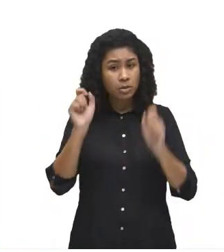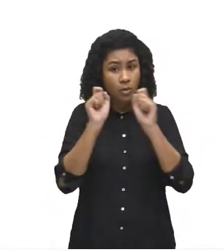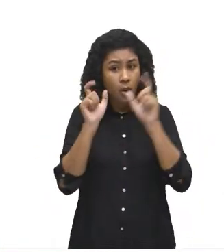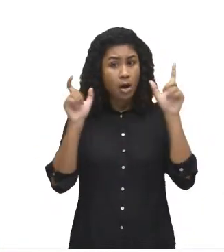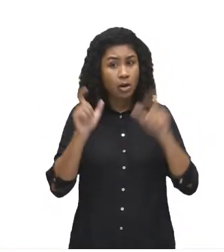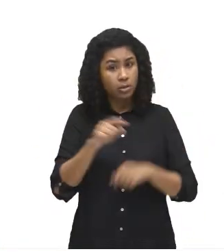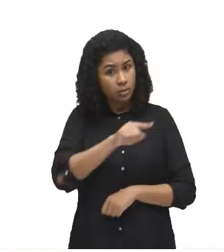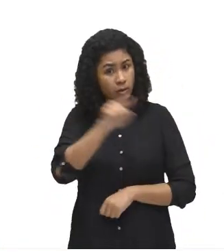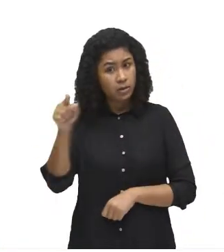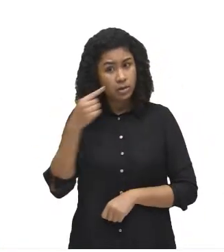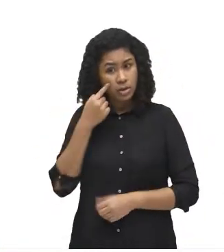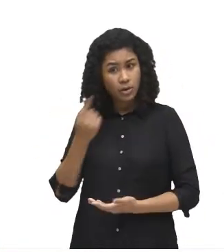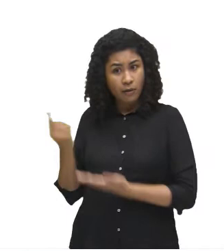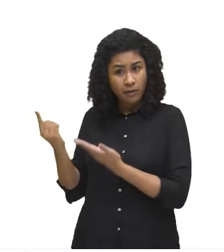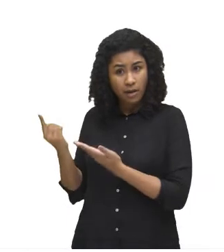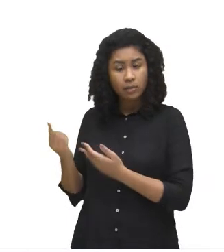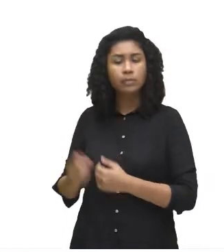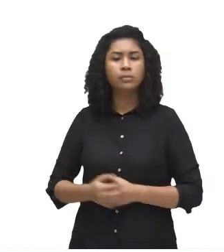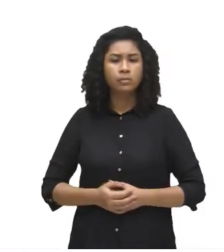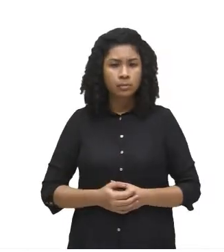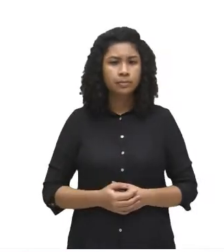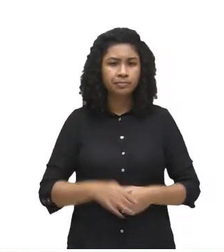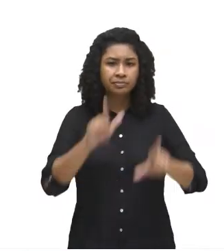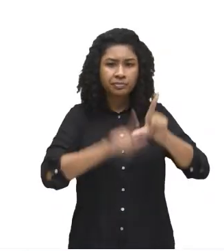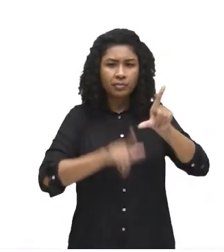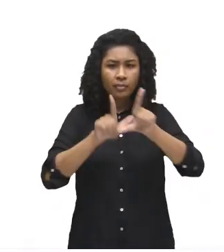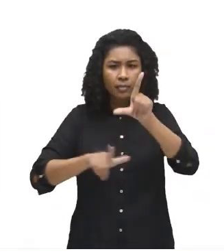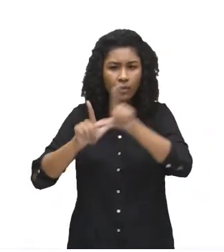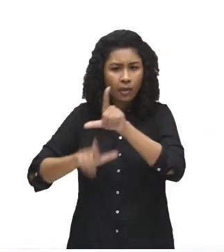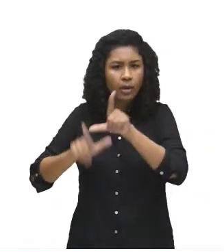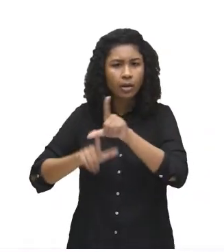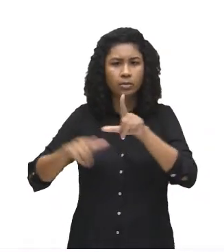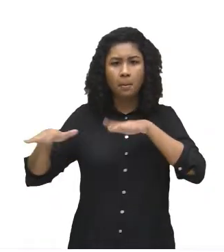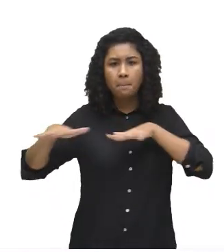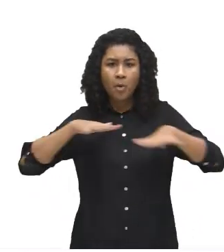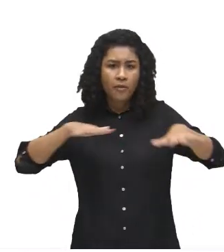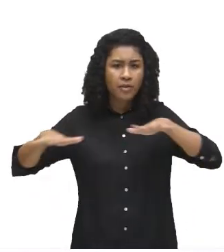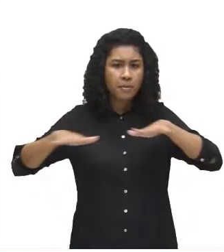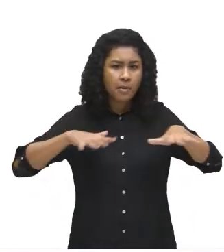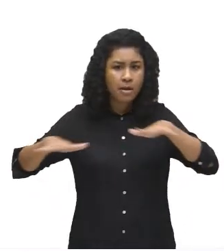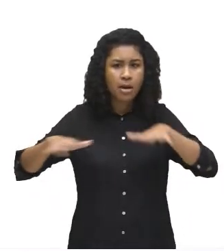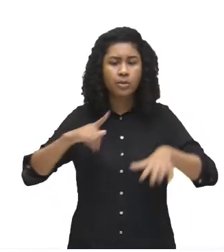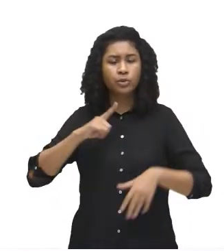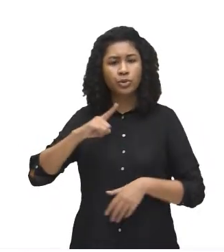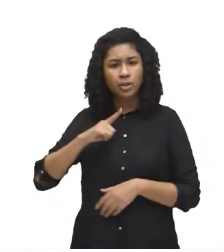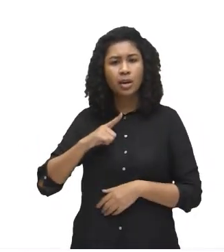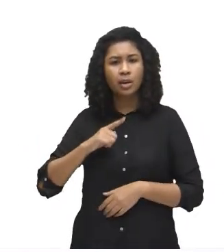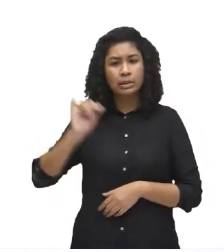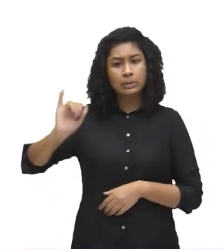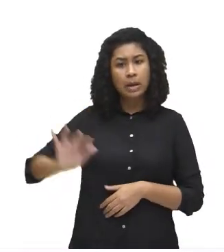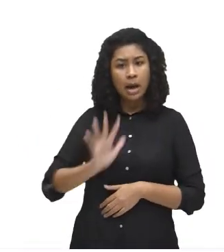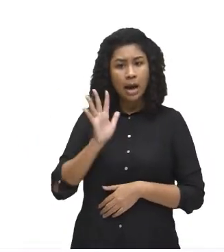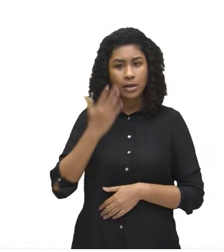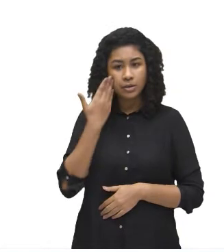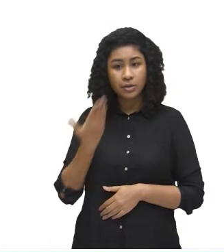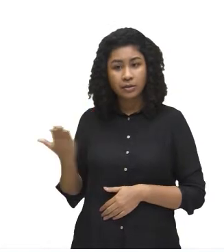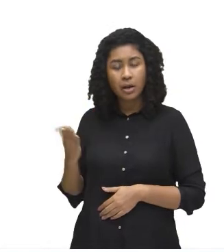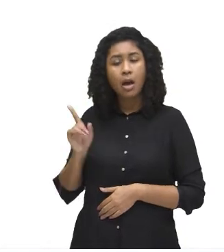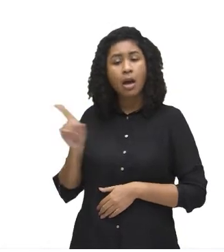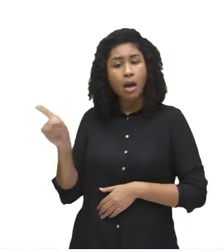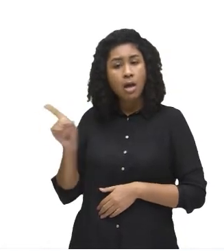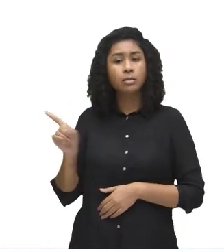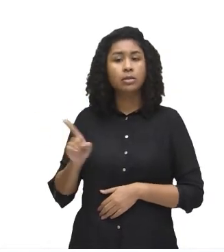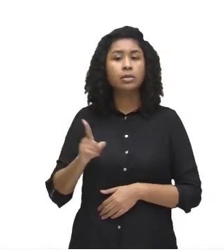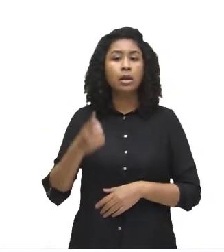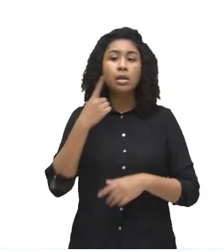está vendo aí também as letras sendo utilizadas, o movimento sendo indicado. Aí é um exemplo também de linguagem mista, mas